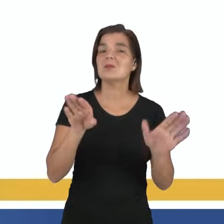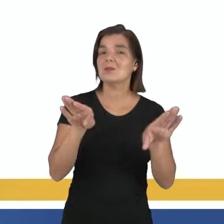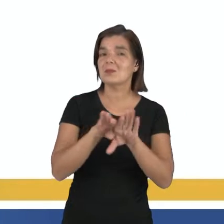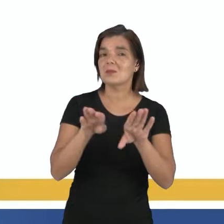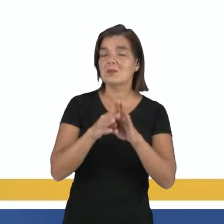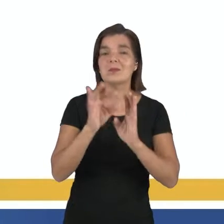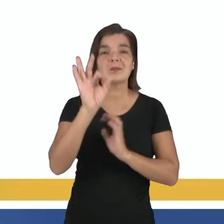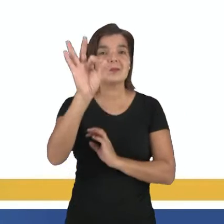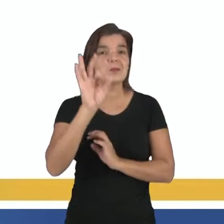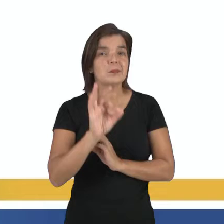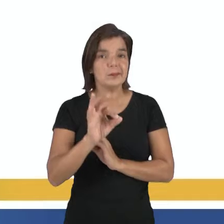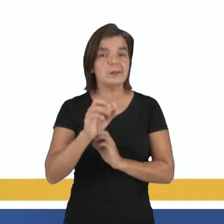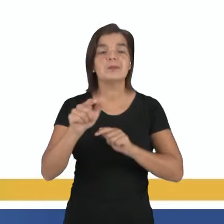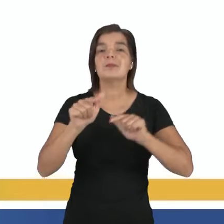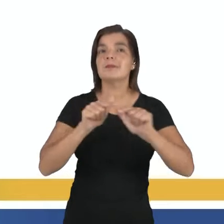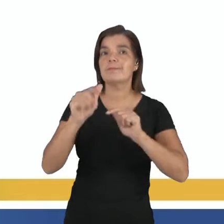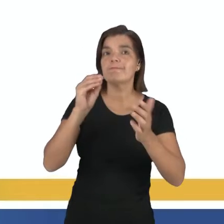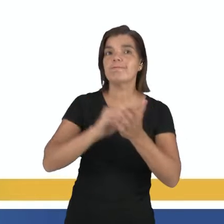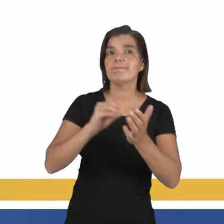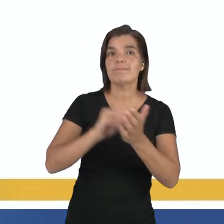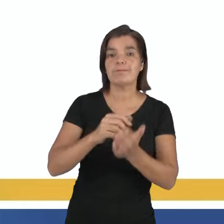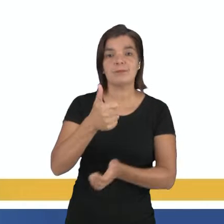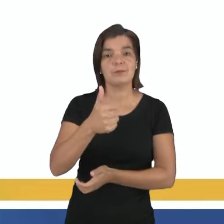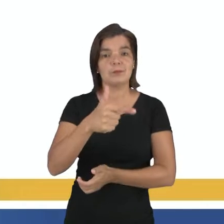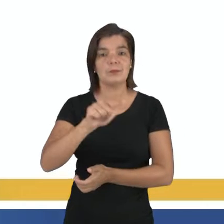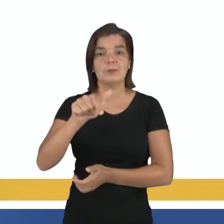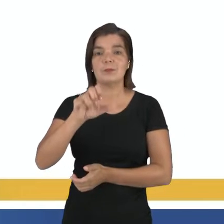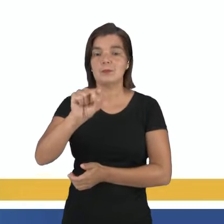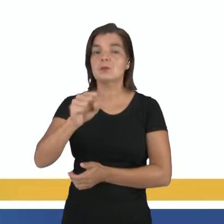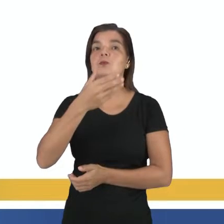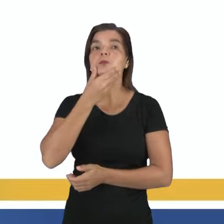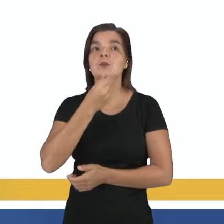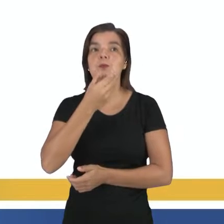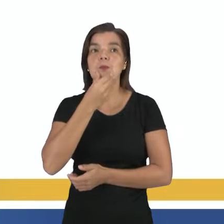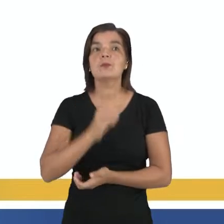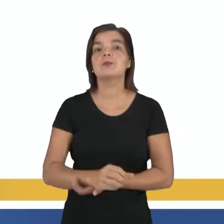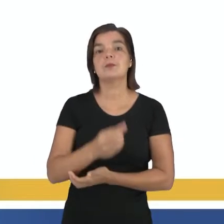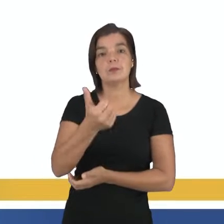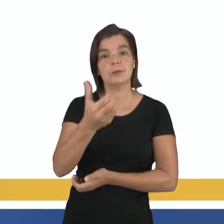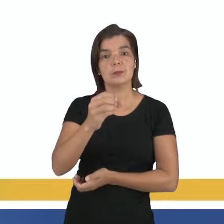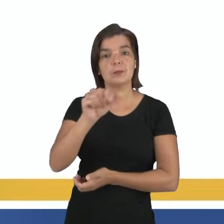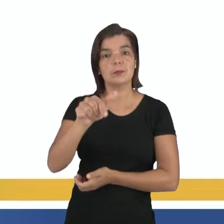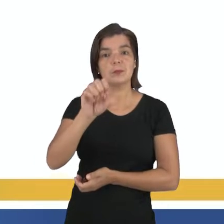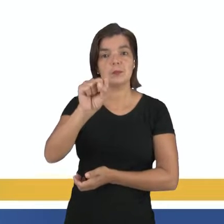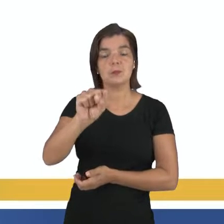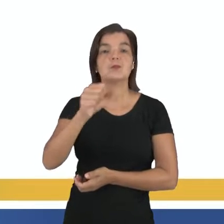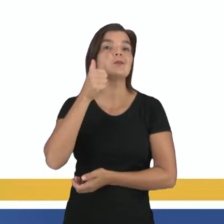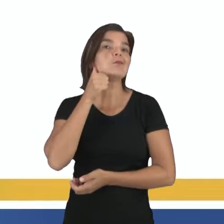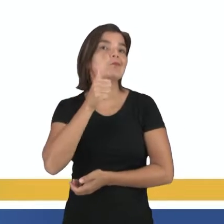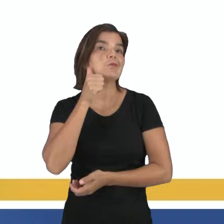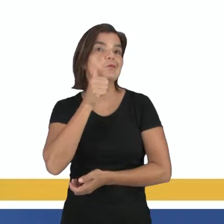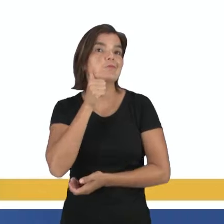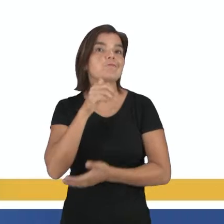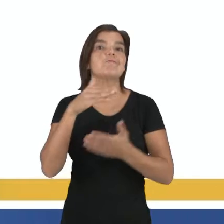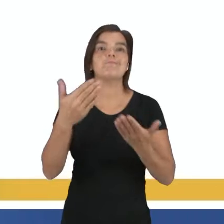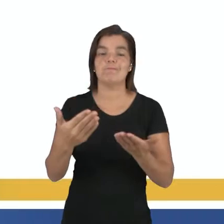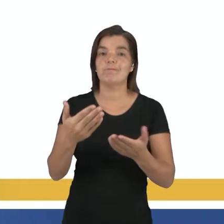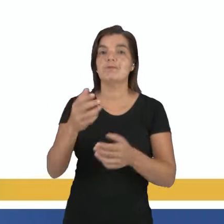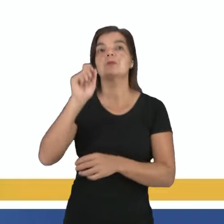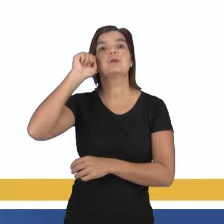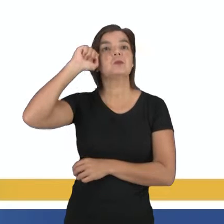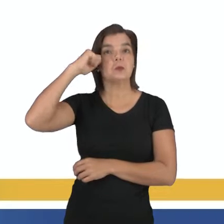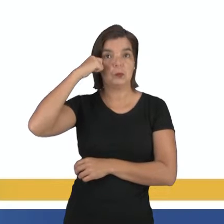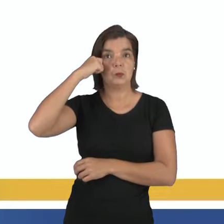de 12,8% para os homens e 16,8% para as mulheres. Entre as